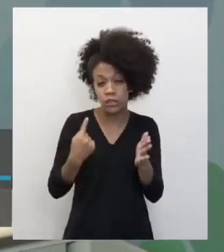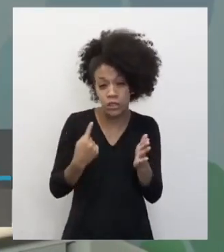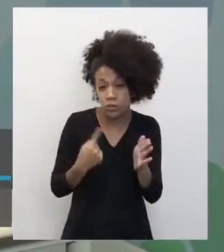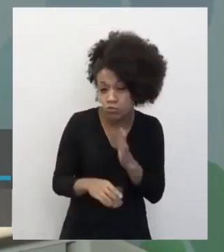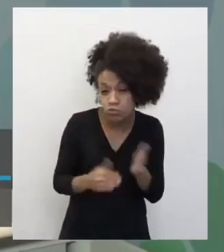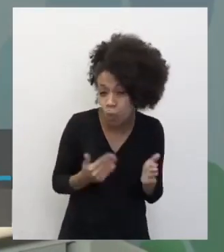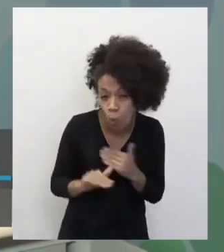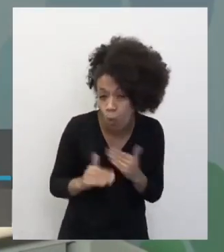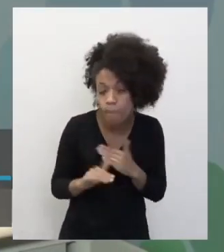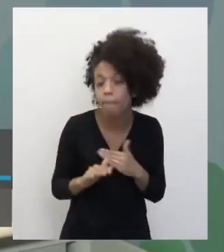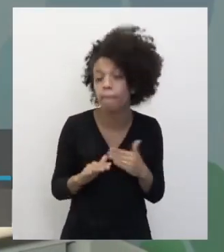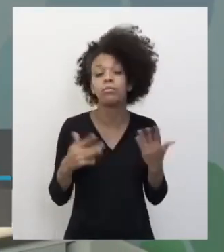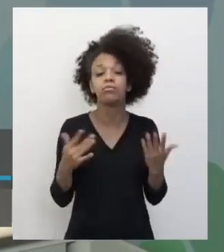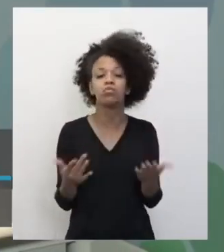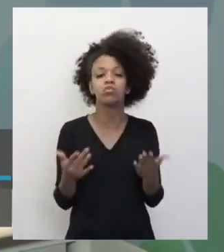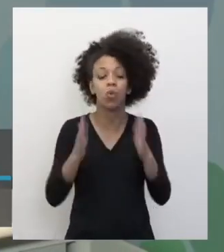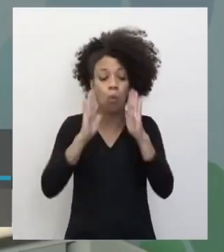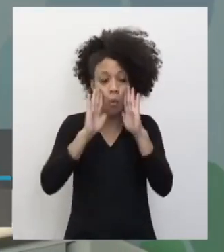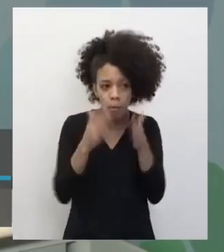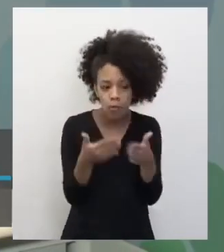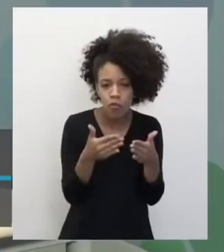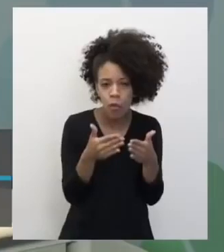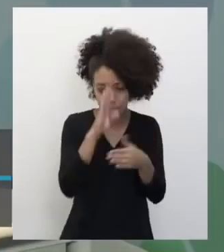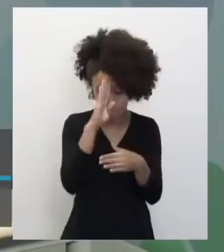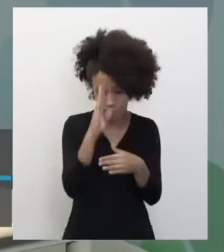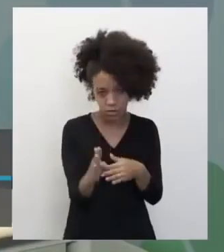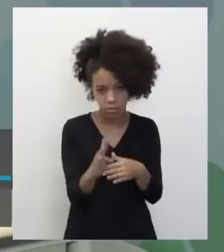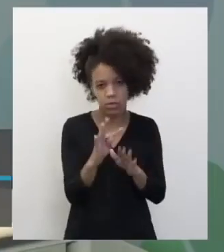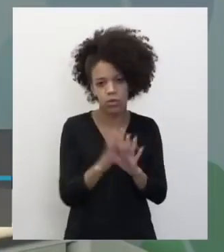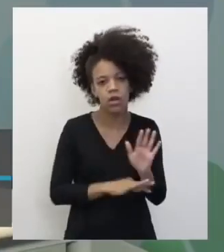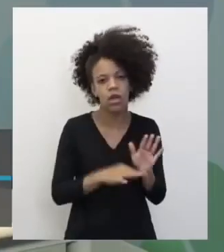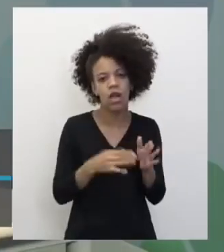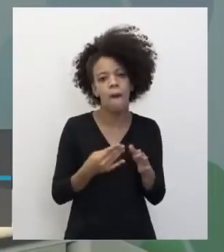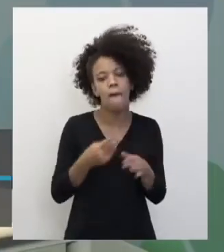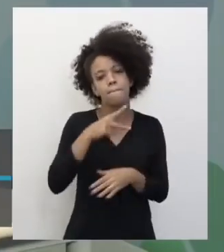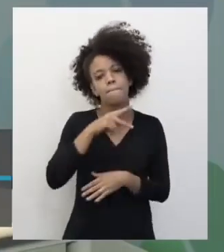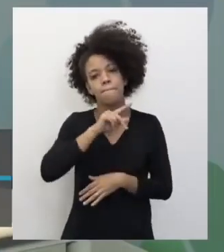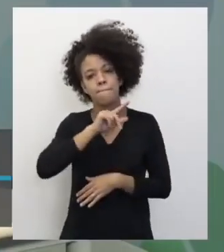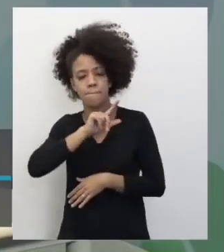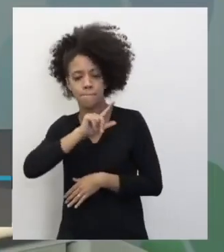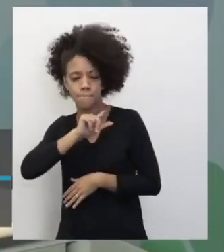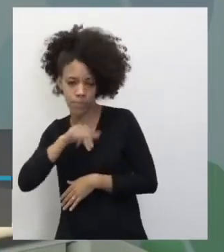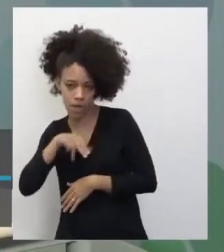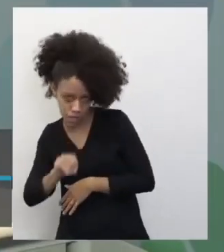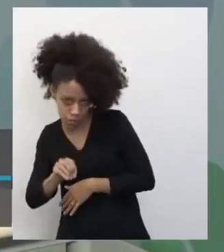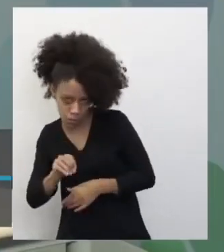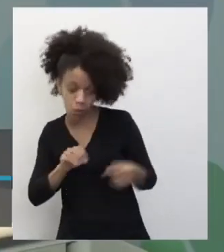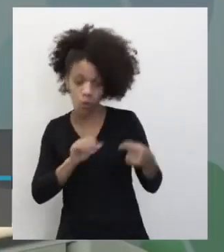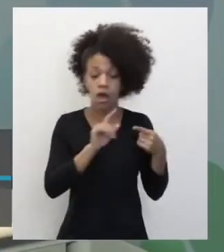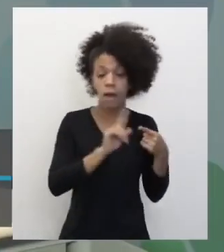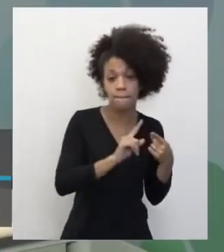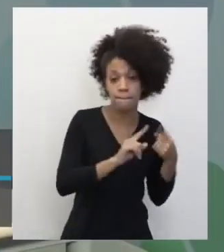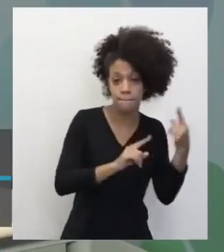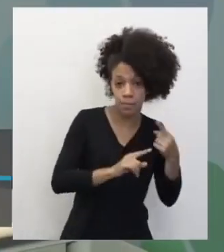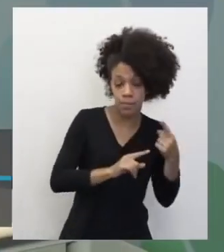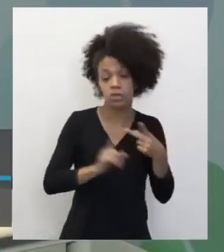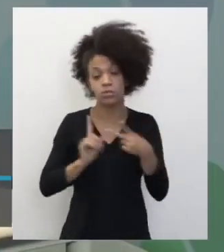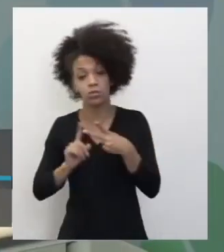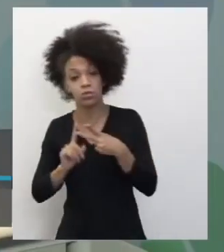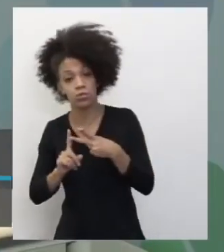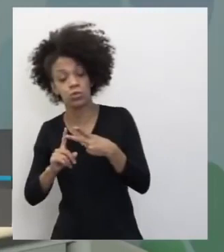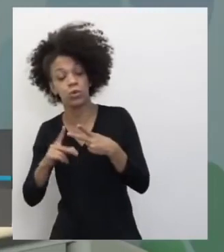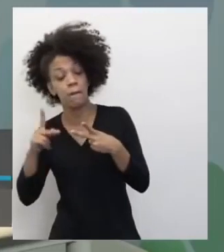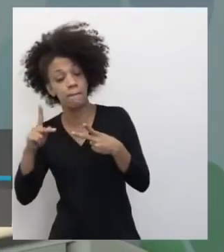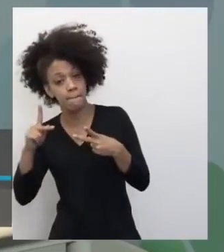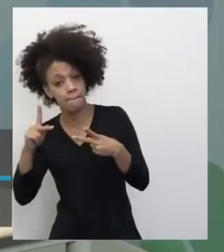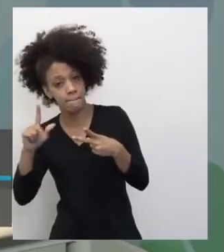principal, que seria ali o primeiro plano, que a gente fala que é o primeiro plano, o segundo plano. É a imagem da frente e a de trás,